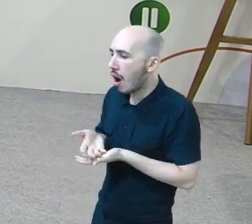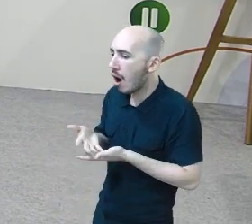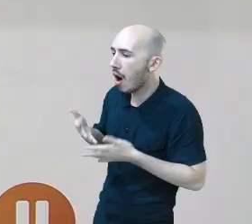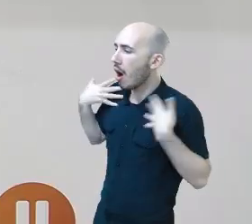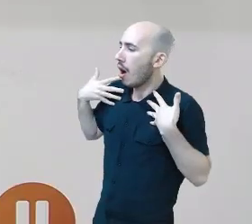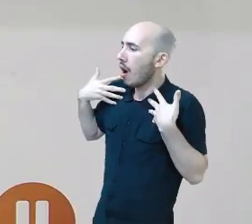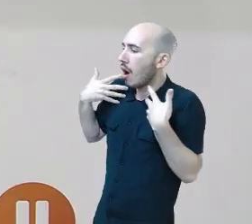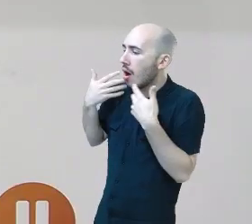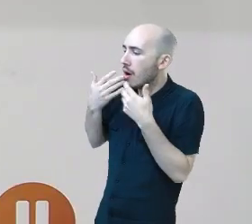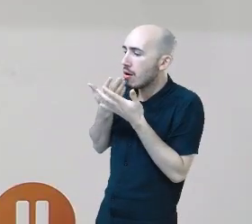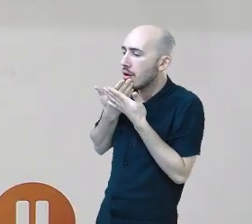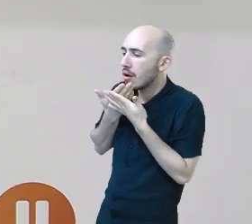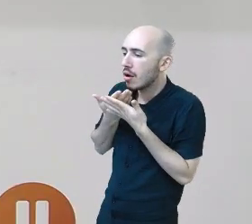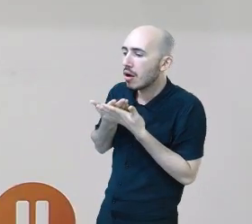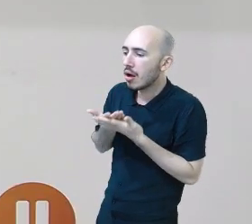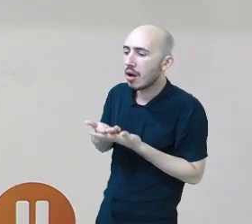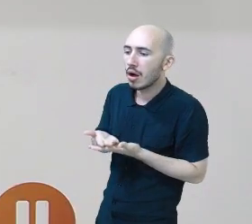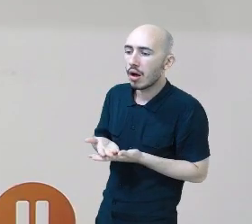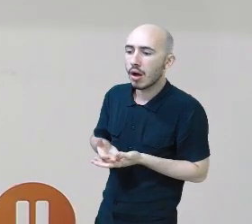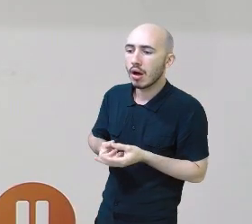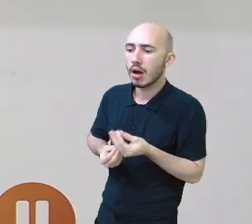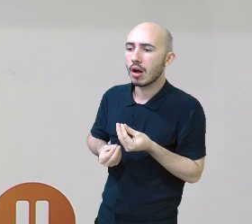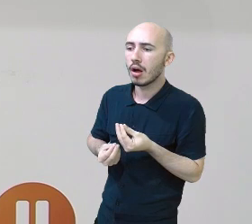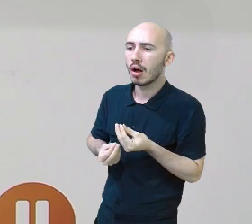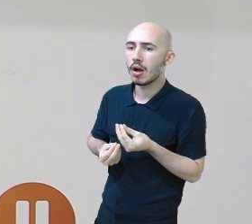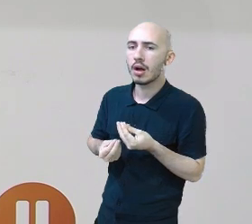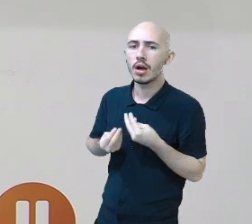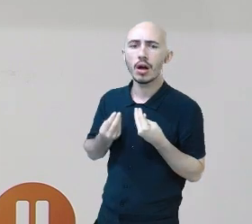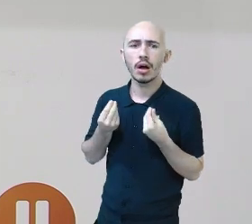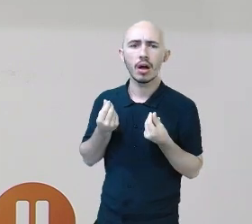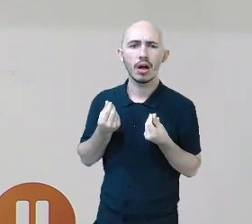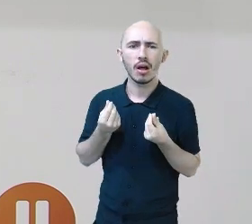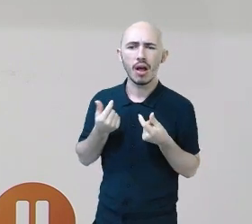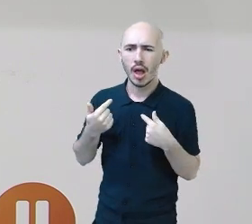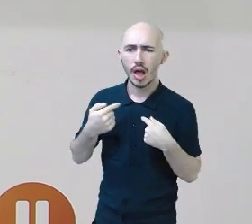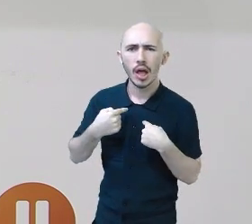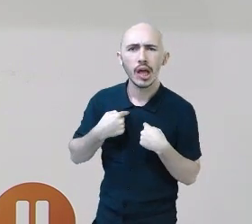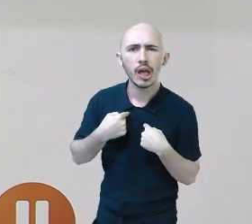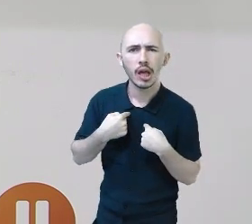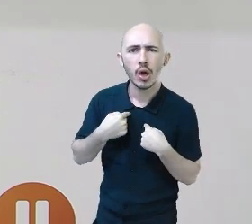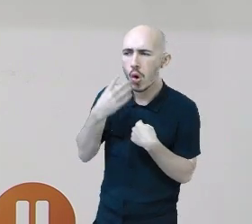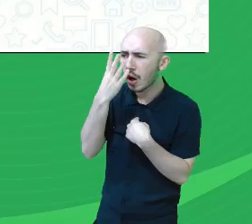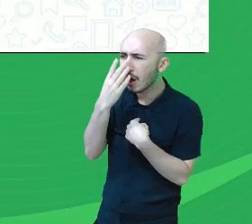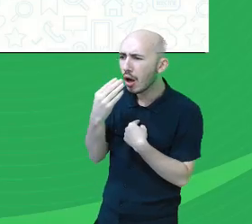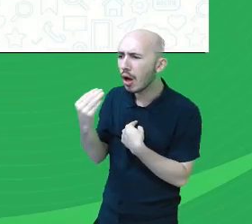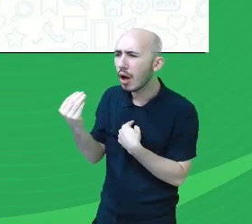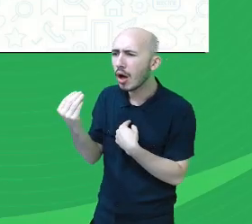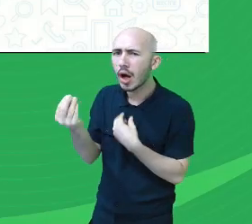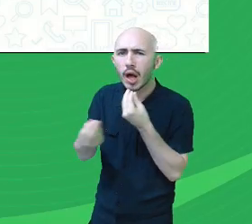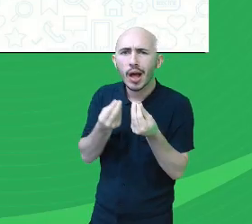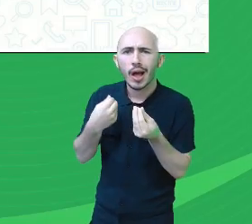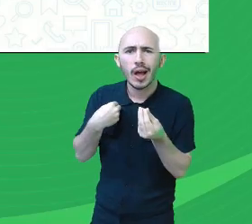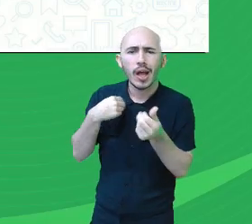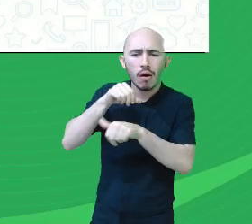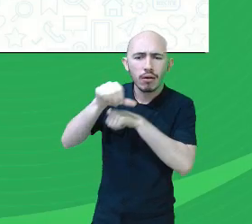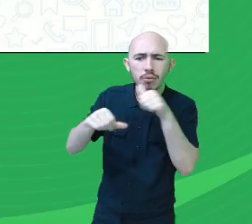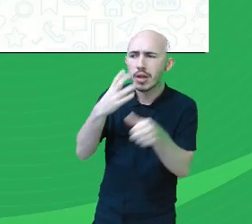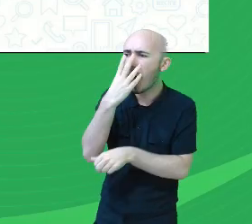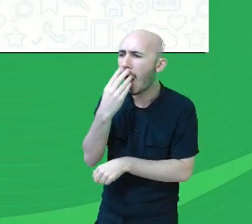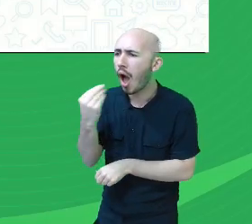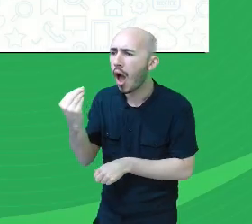assustado. E ele disse: opa, será que sou eu? Será que eu vou virar o